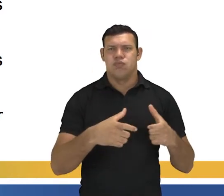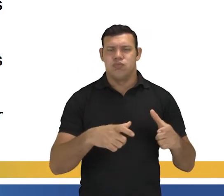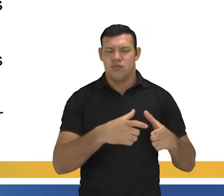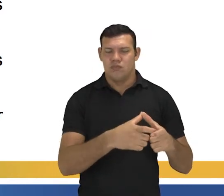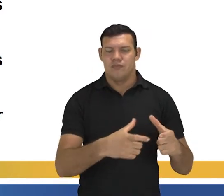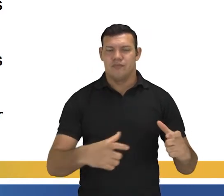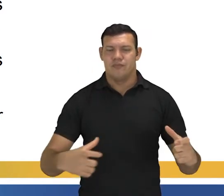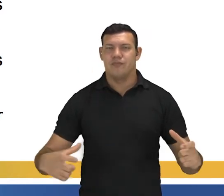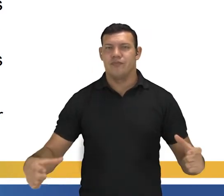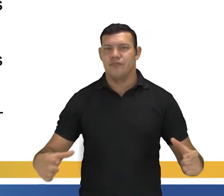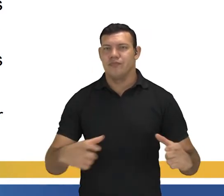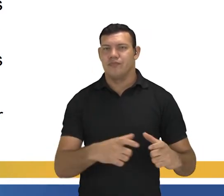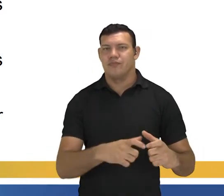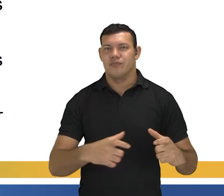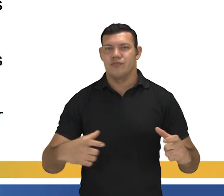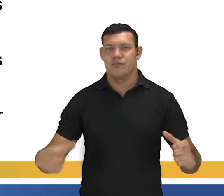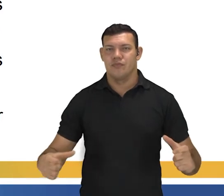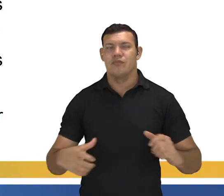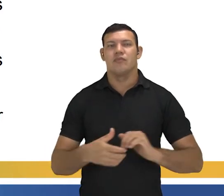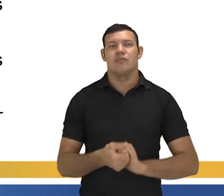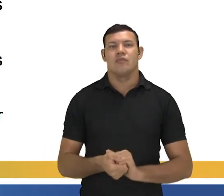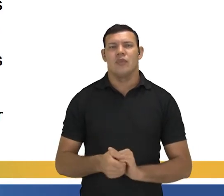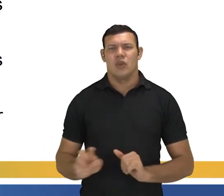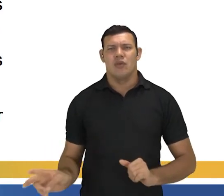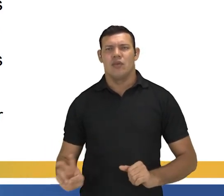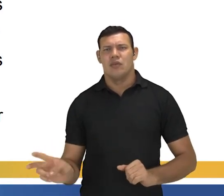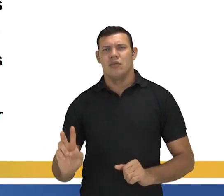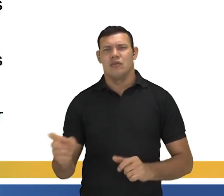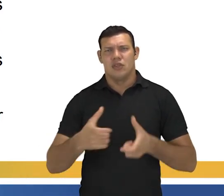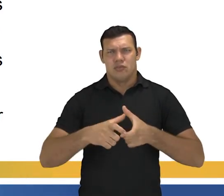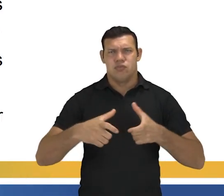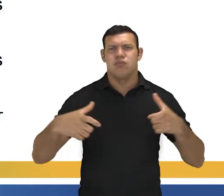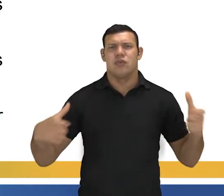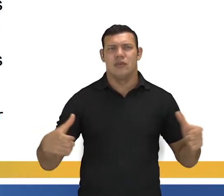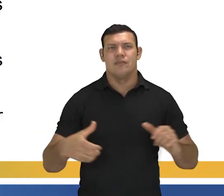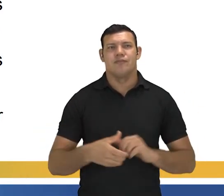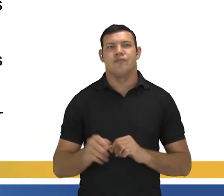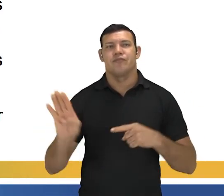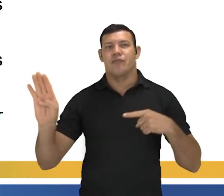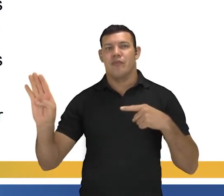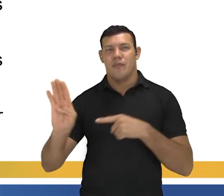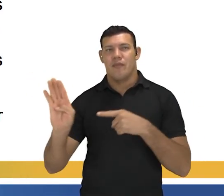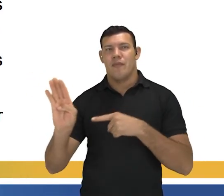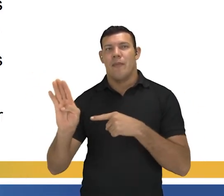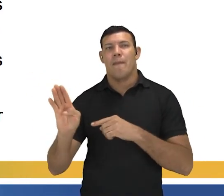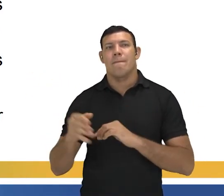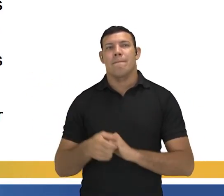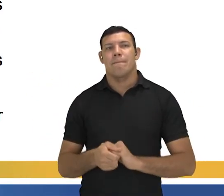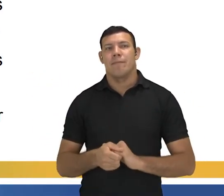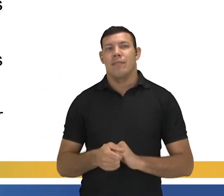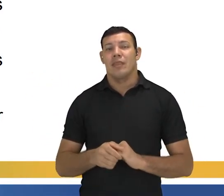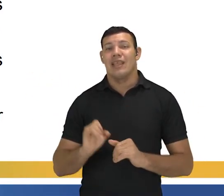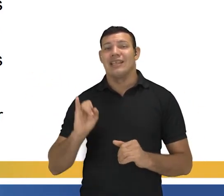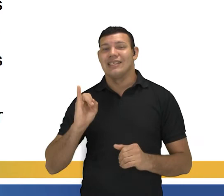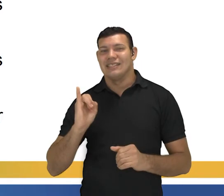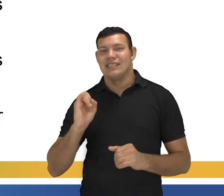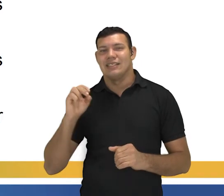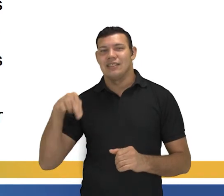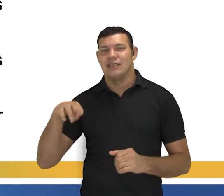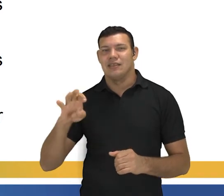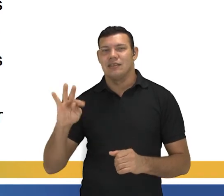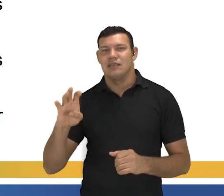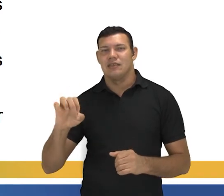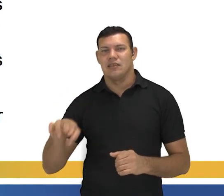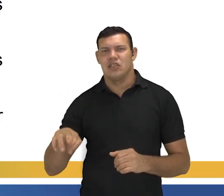sempre vai ser maior do que o valor de cada resistor. B. A intensidade de corrente elétrica é igual em todos